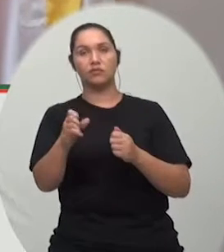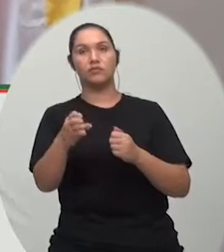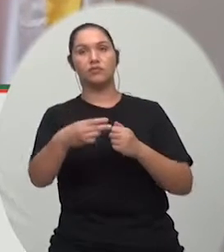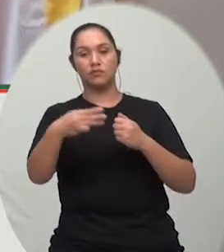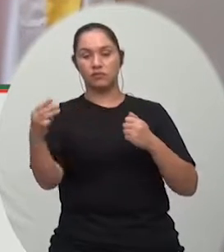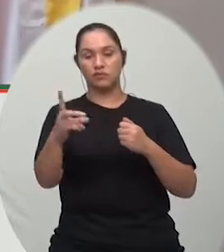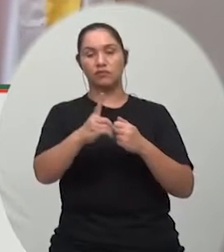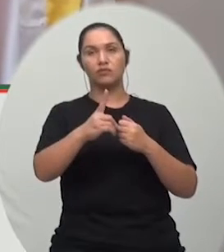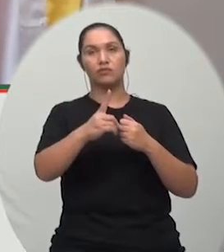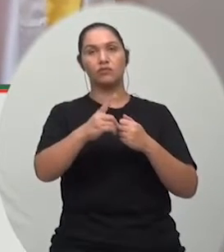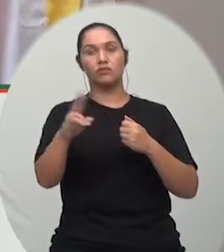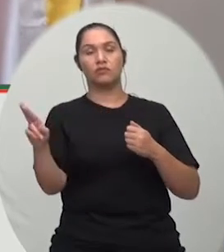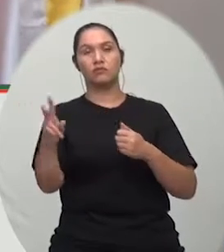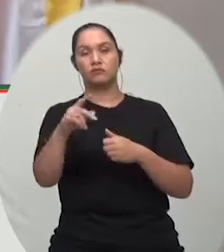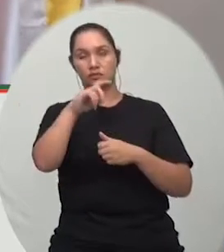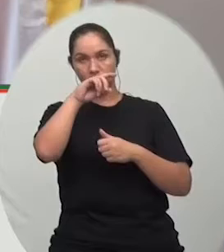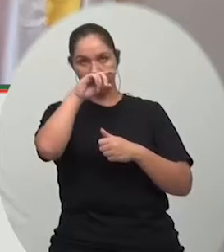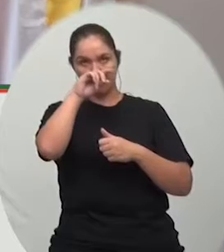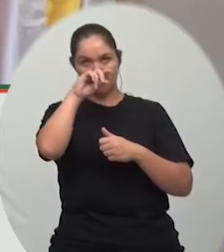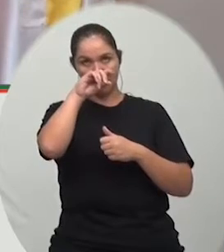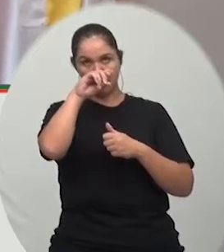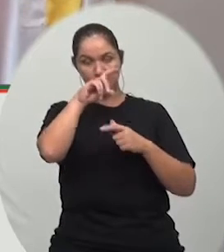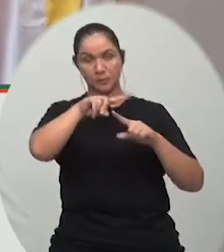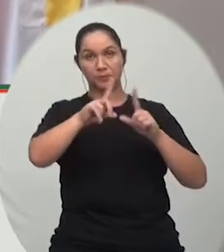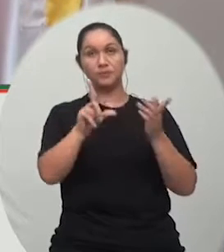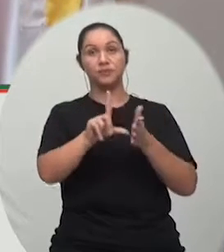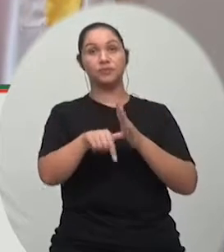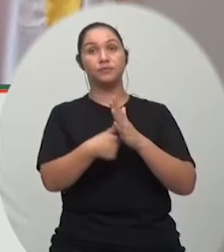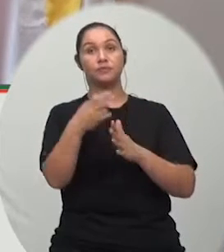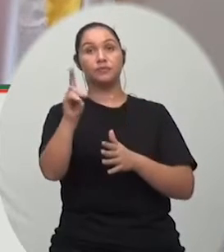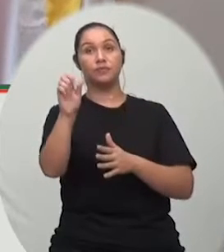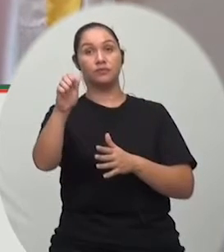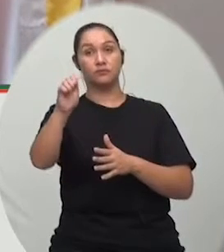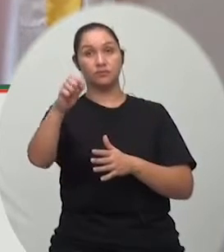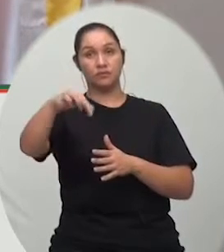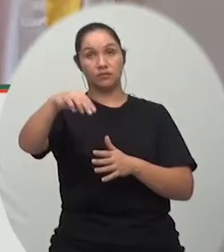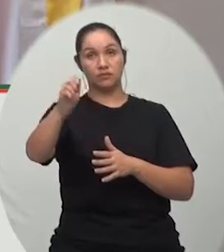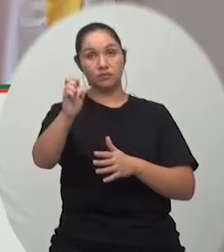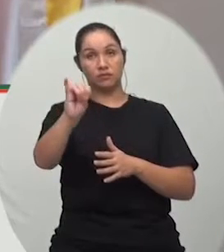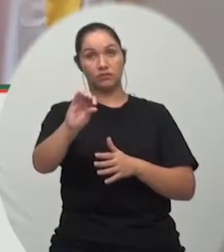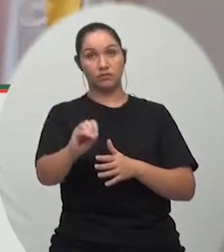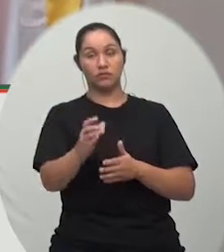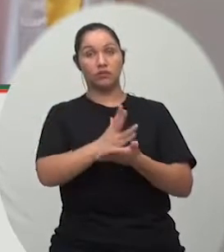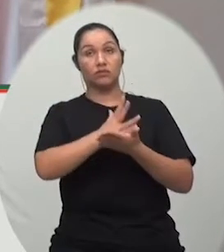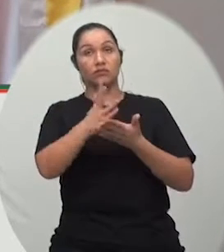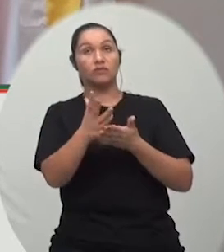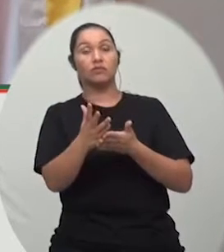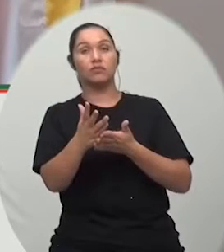ressaltou. Mas depois que a Damásio passou a atuar dentro